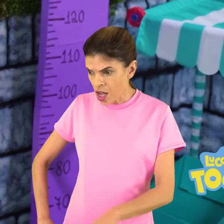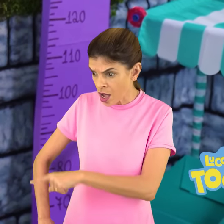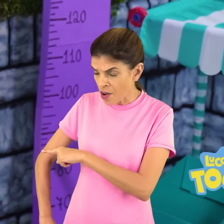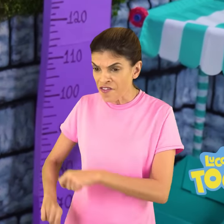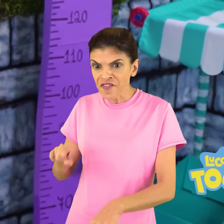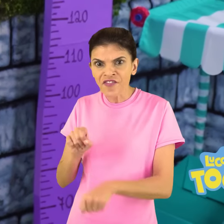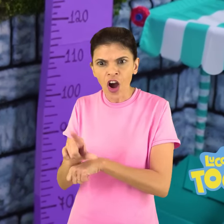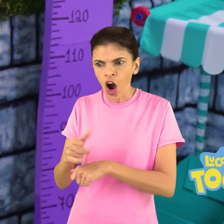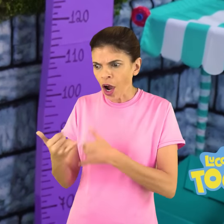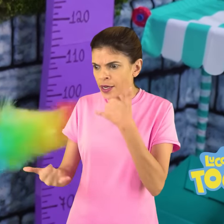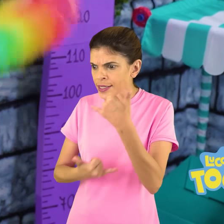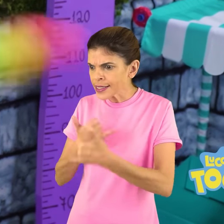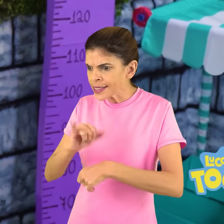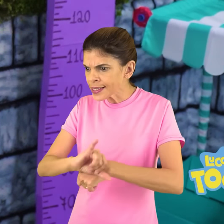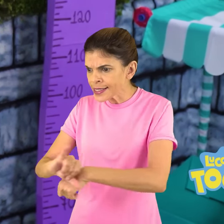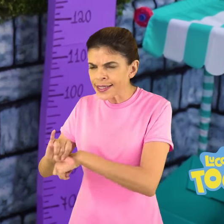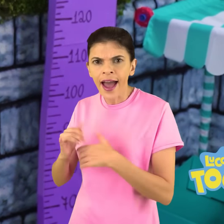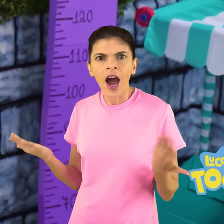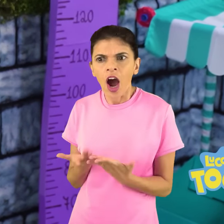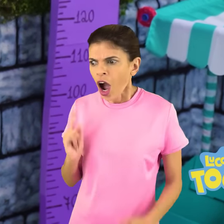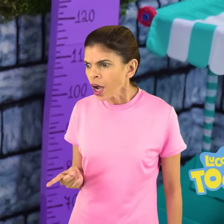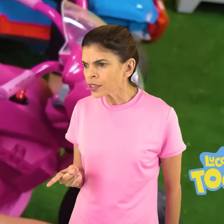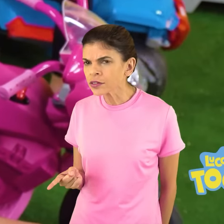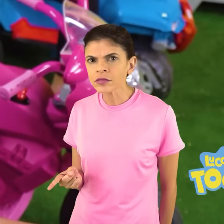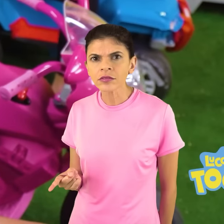Saiam dos meus beijos! Brinquedos, agora!